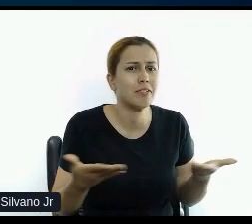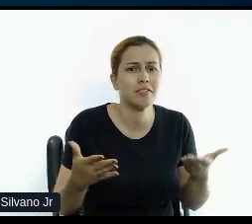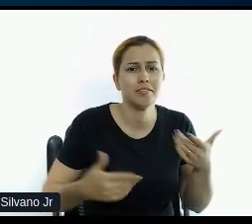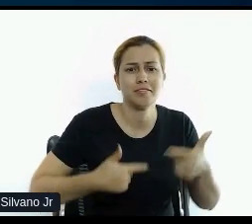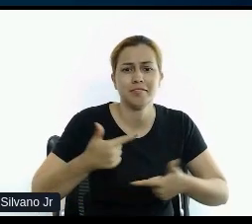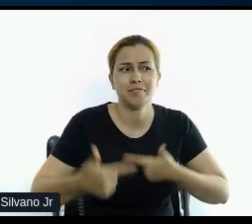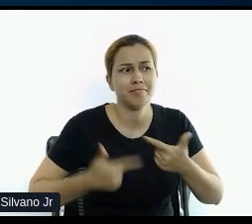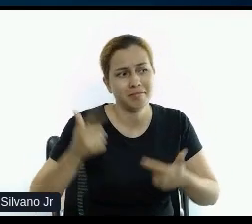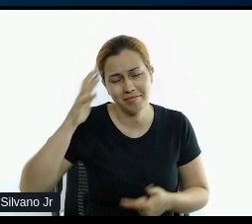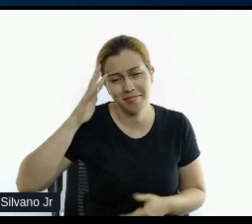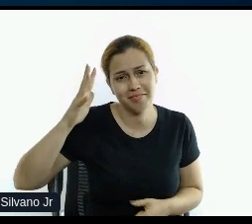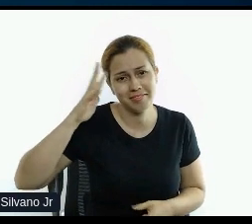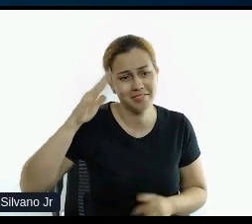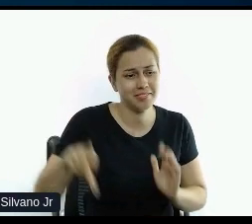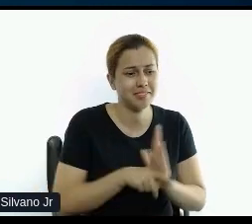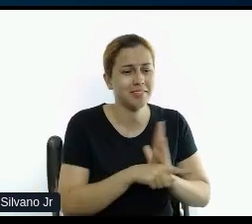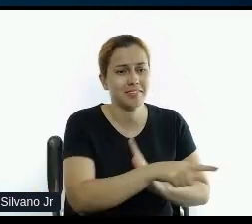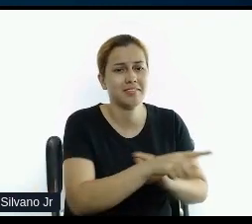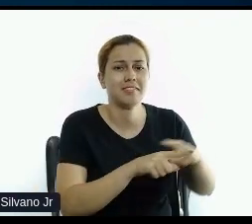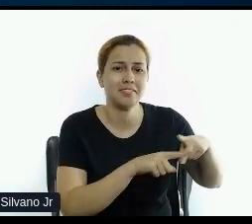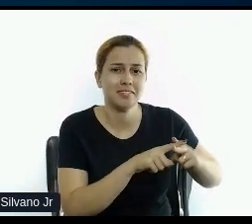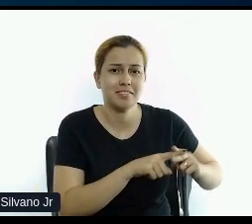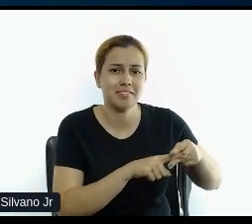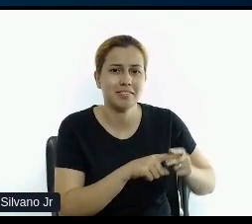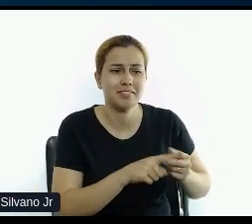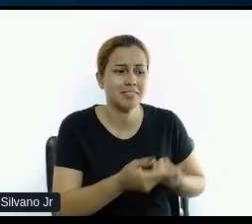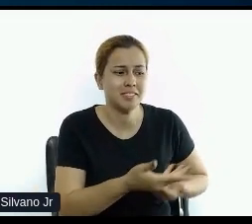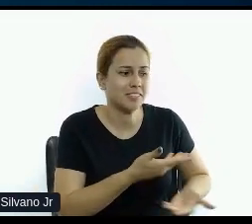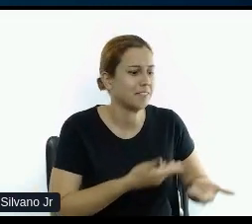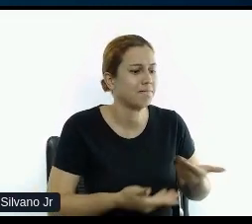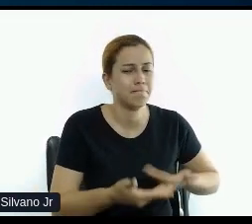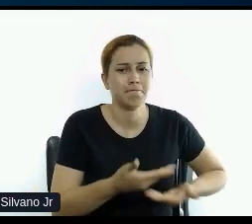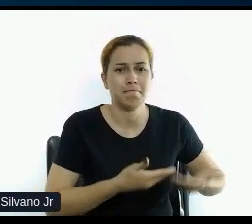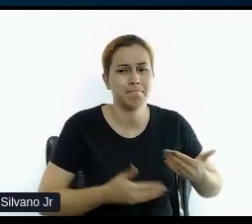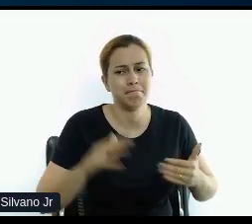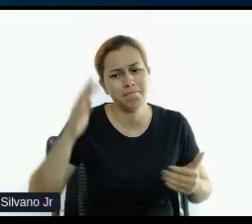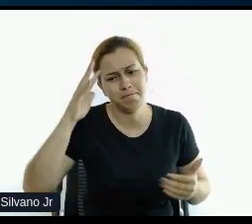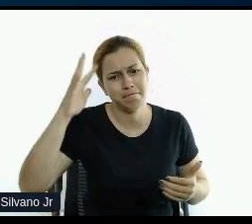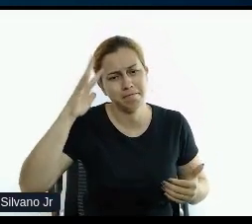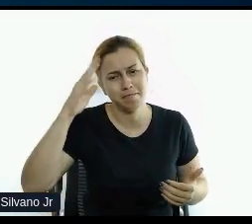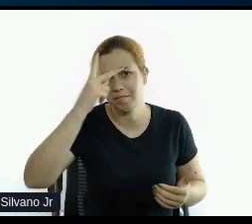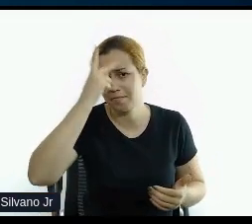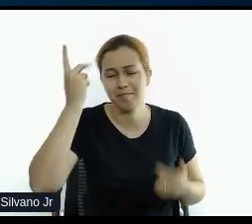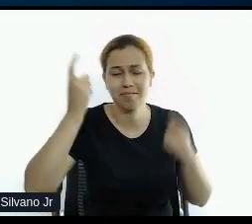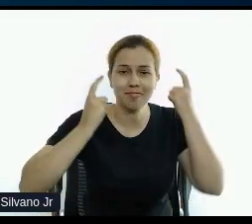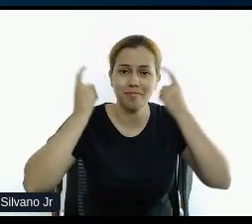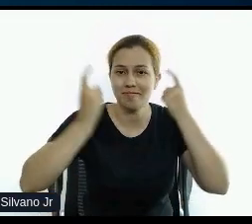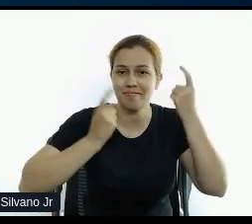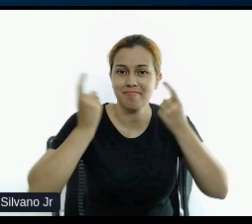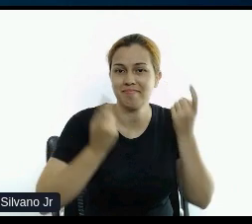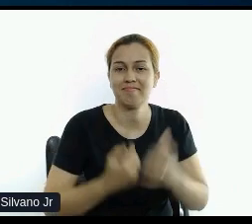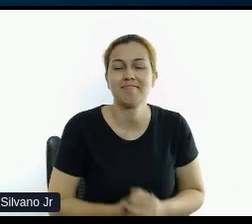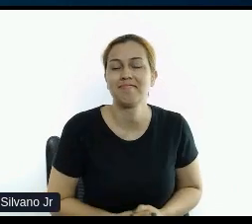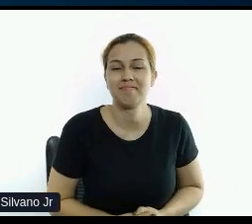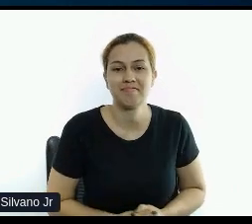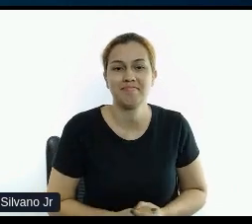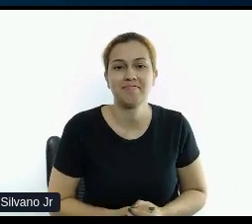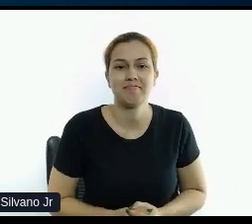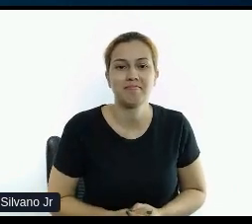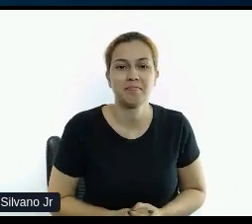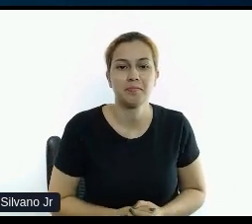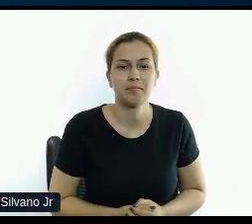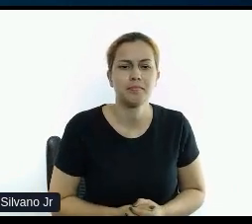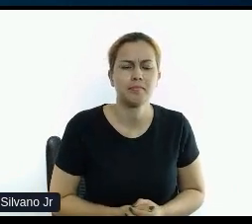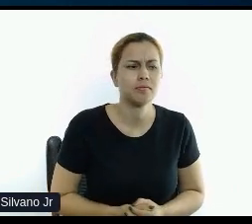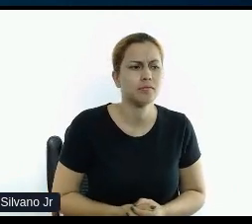dessas ferramentas. Já a gente até conversa um pouco mais sobre eles. Então, eu trouxe uma série de pontos aí